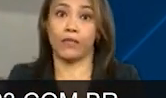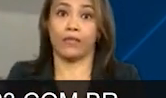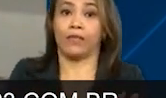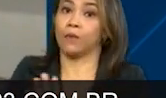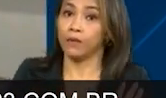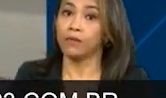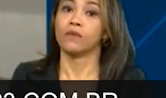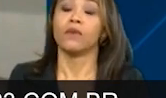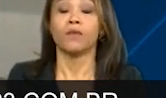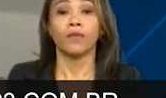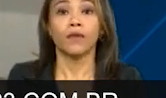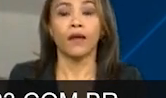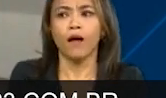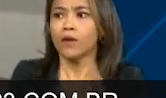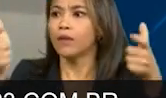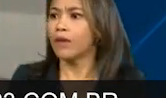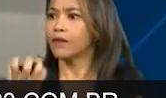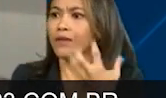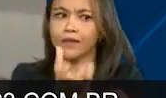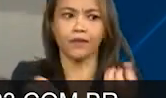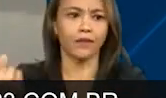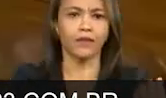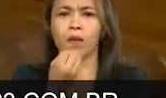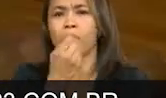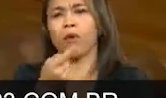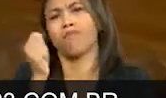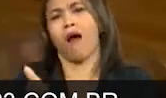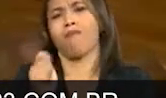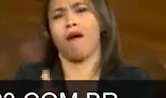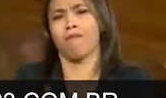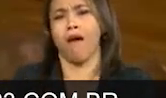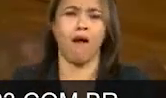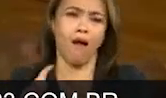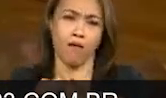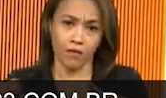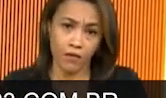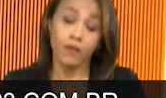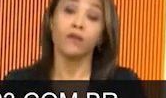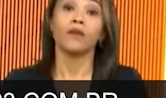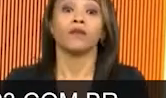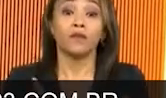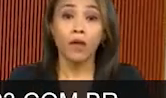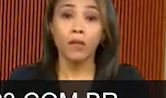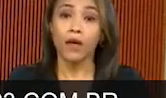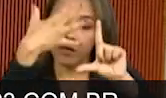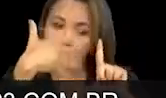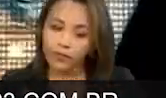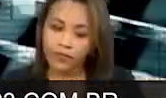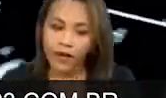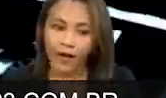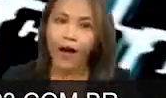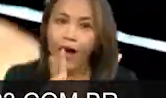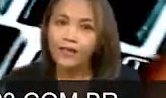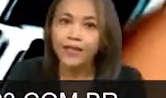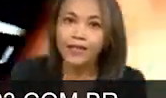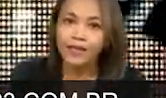um aceitação muito boa pela sua praticidade o comércio eletrônico hoje se transformou num grande